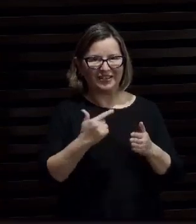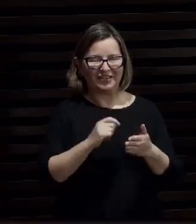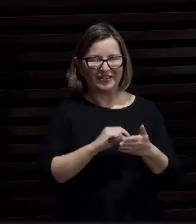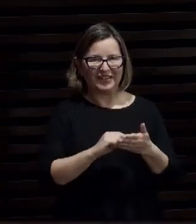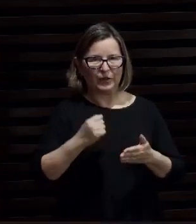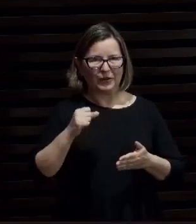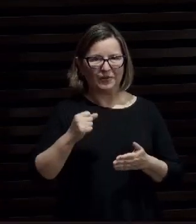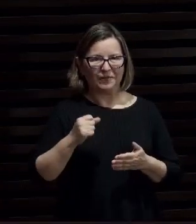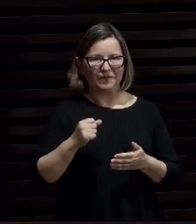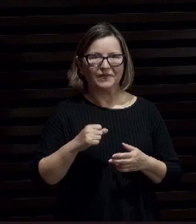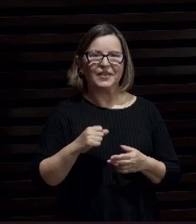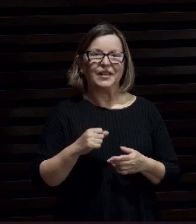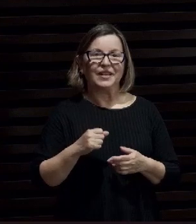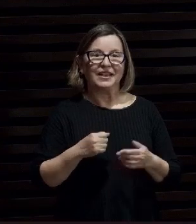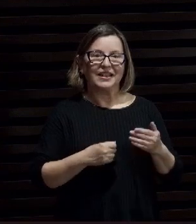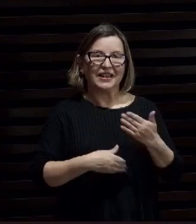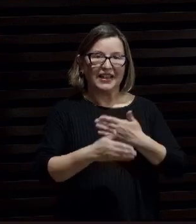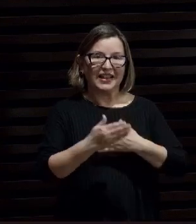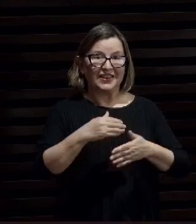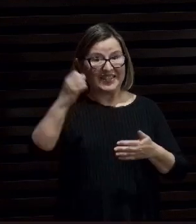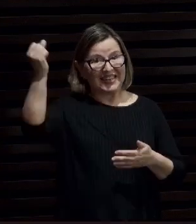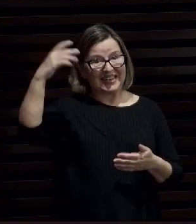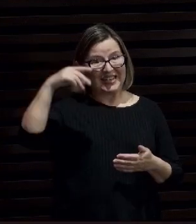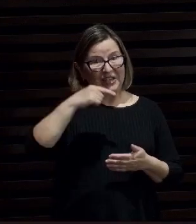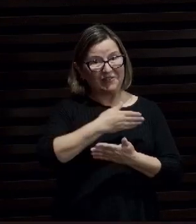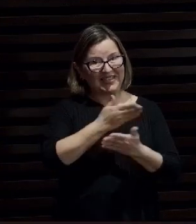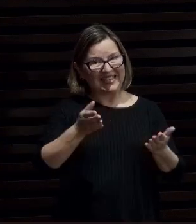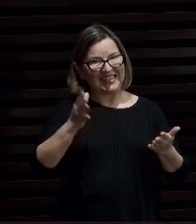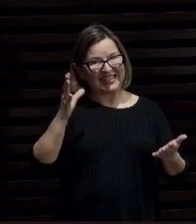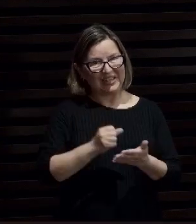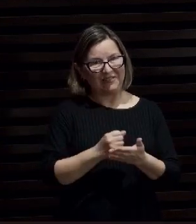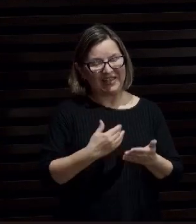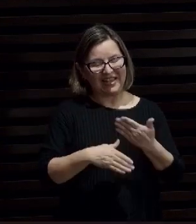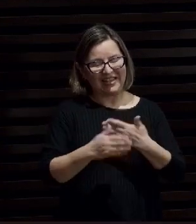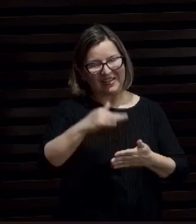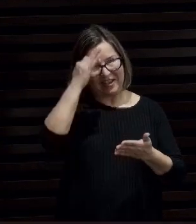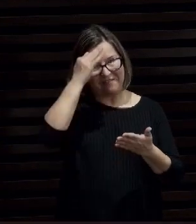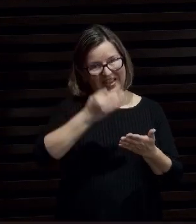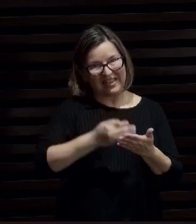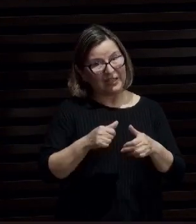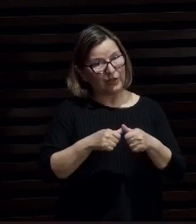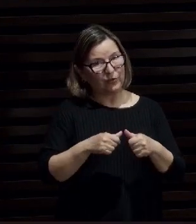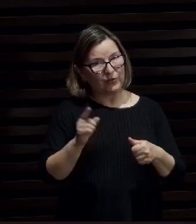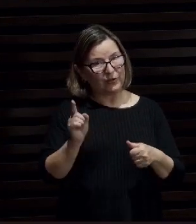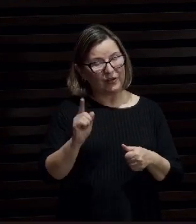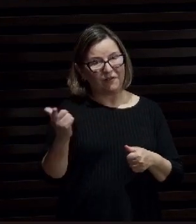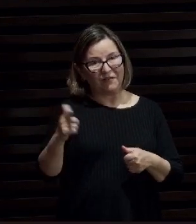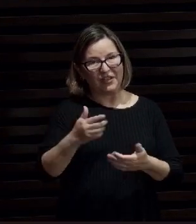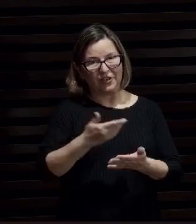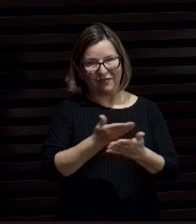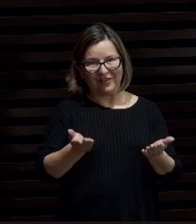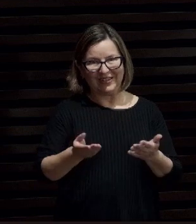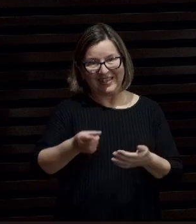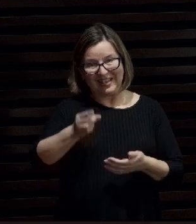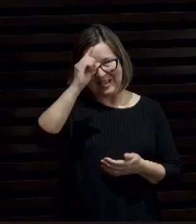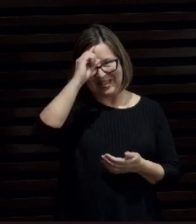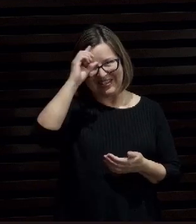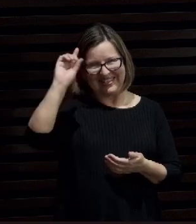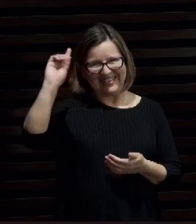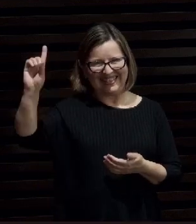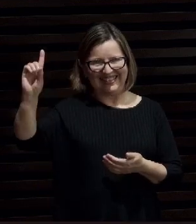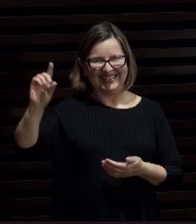Porque pela graça sois salvos, mediante a fé, e isto não vem de vós, é dom de